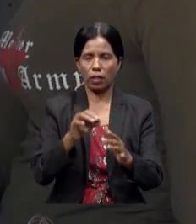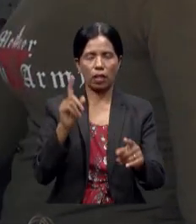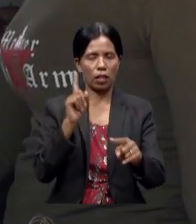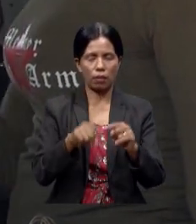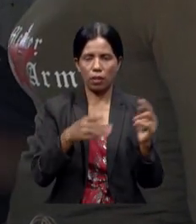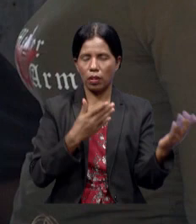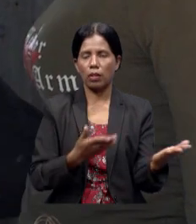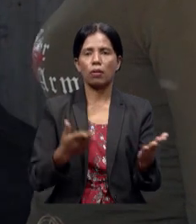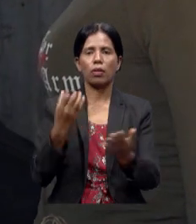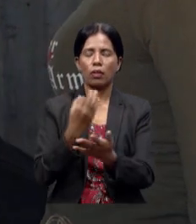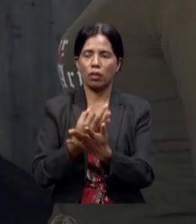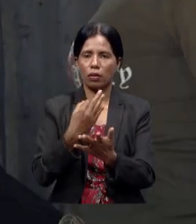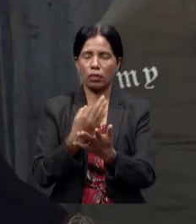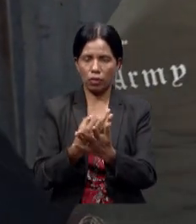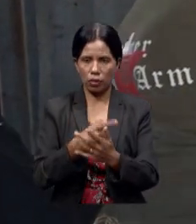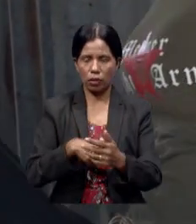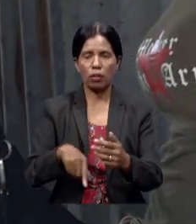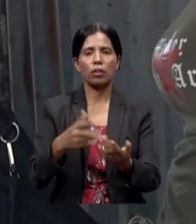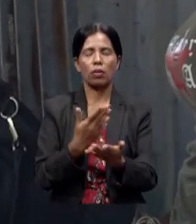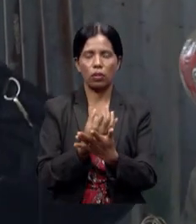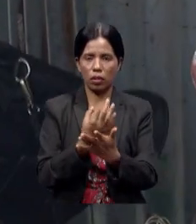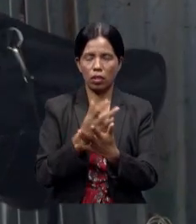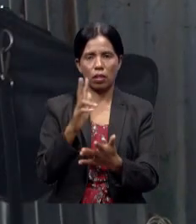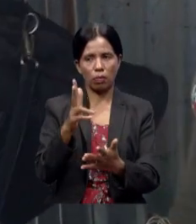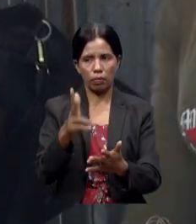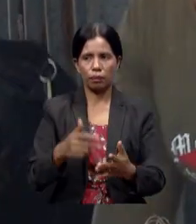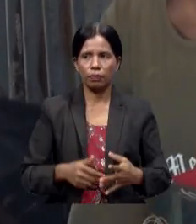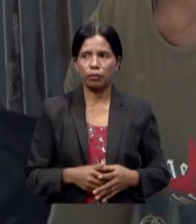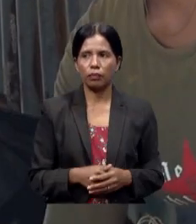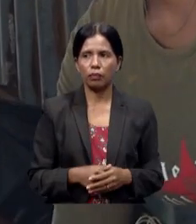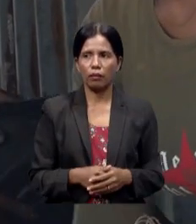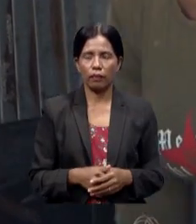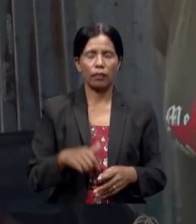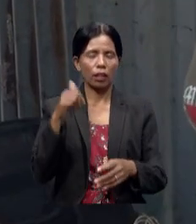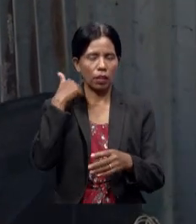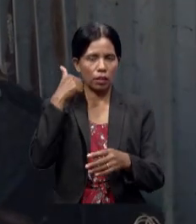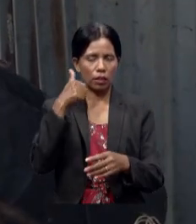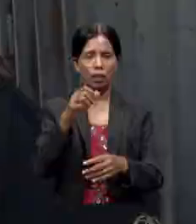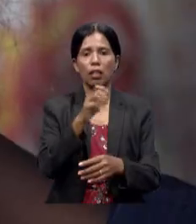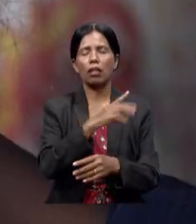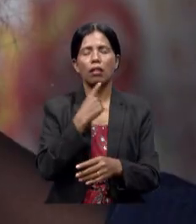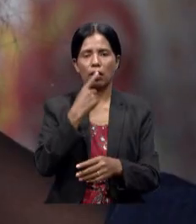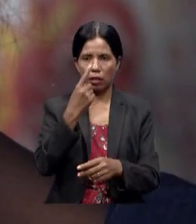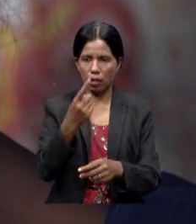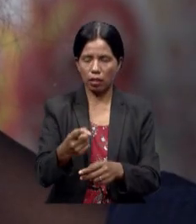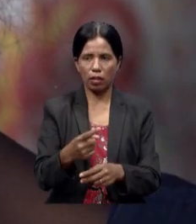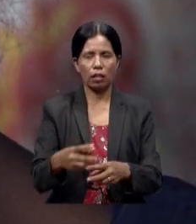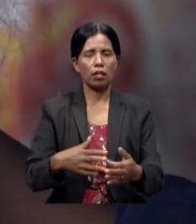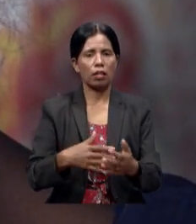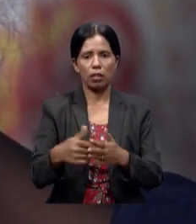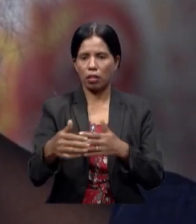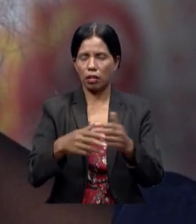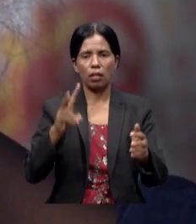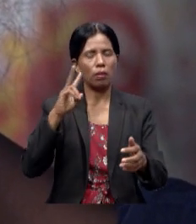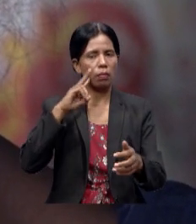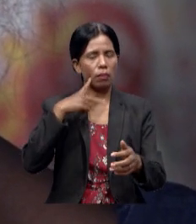lori fila osan ina nebe nia gasta. Tio Filomena Pereira mos hateten dala ruma modo